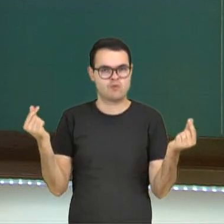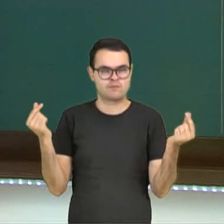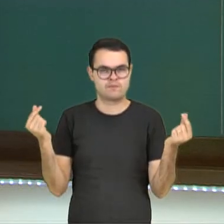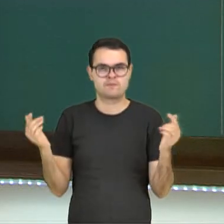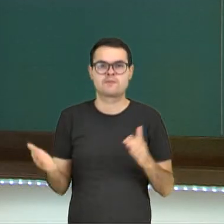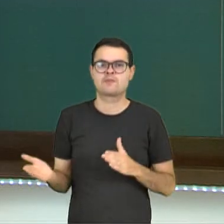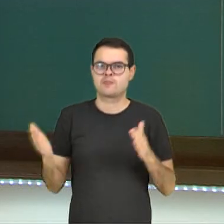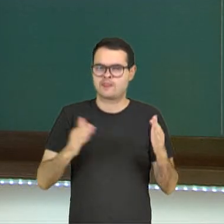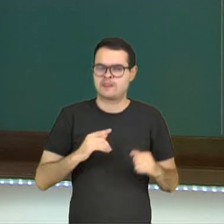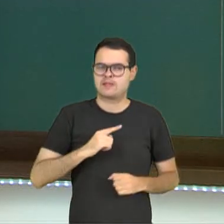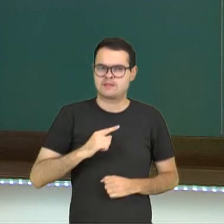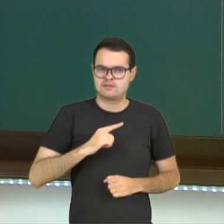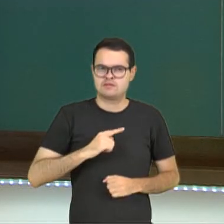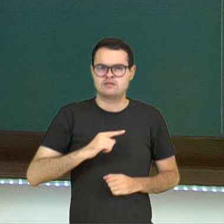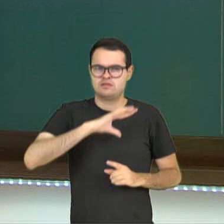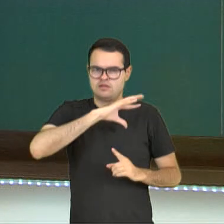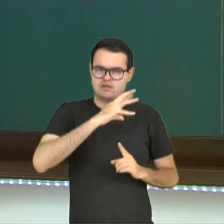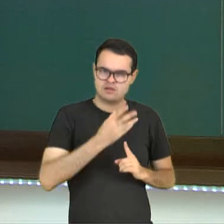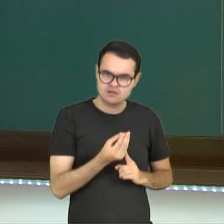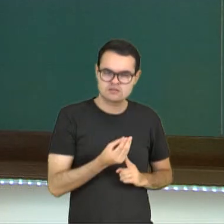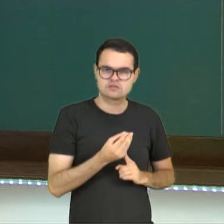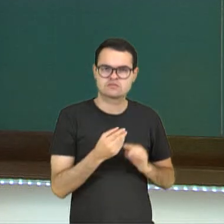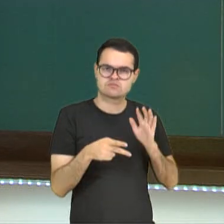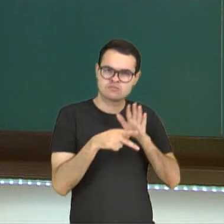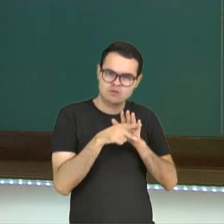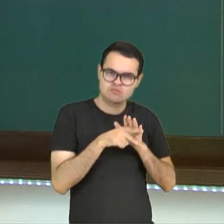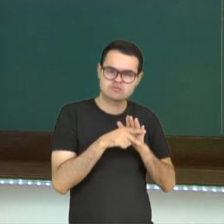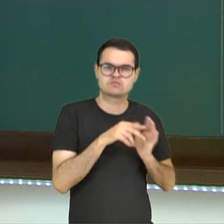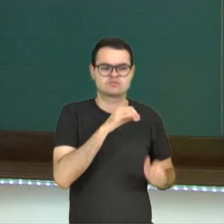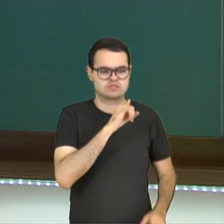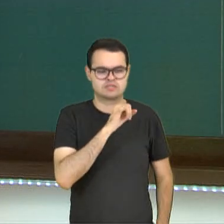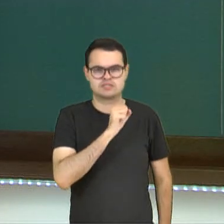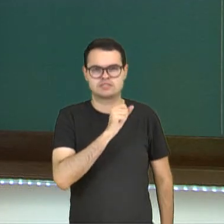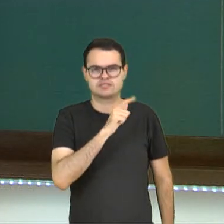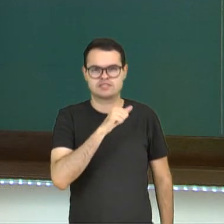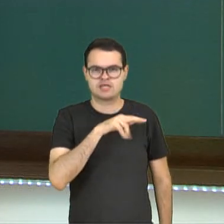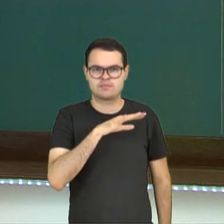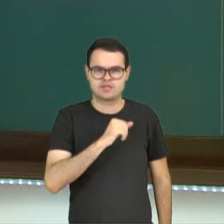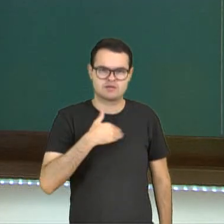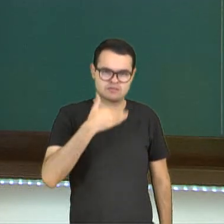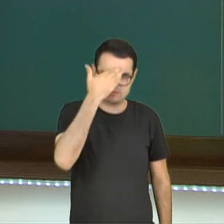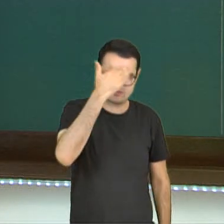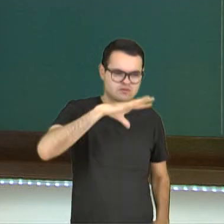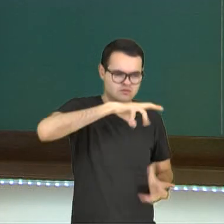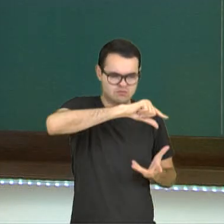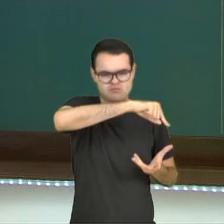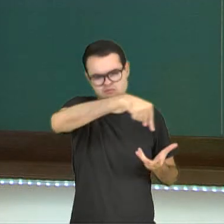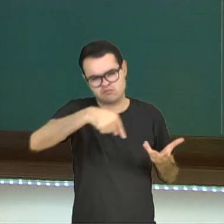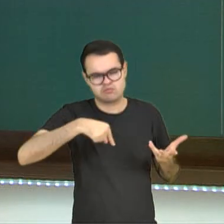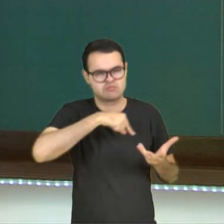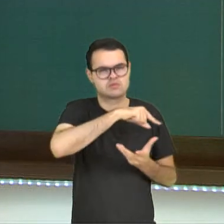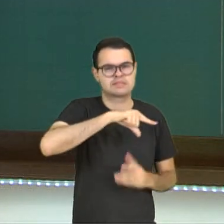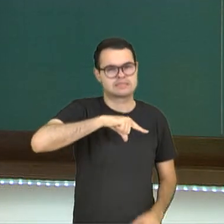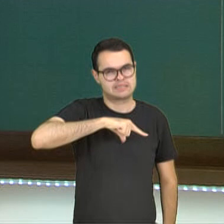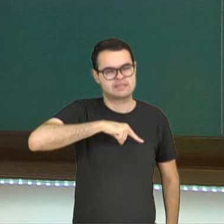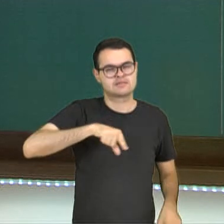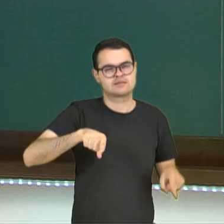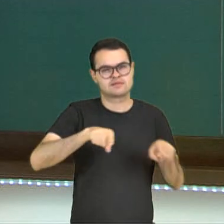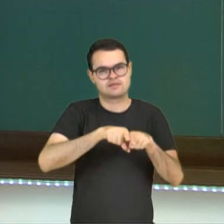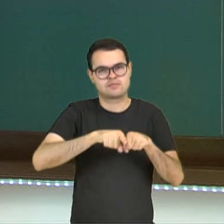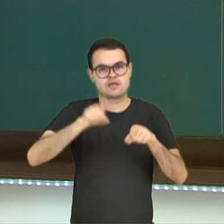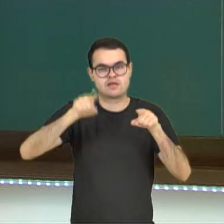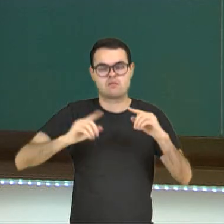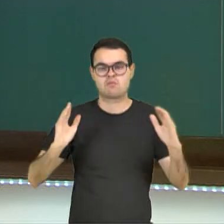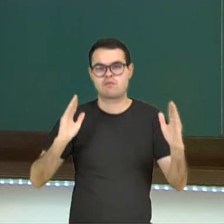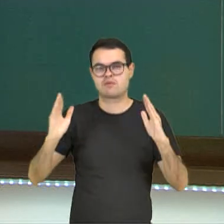arte islâmica, toda arte hindu, então toda essa parte que também envolve a parte